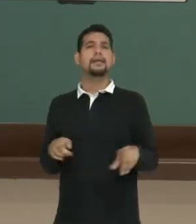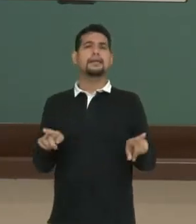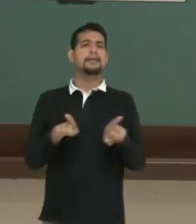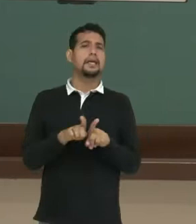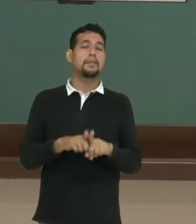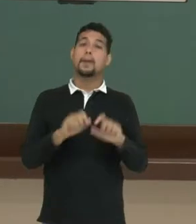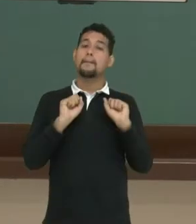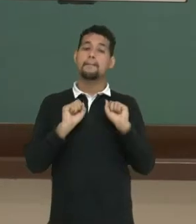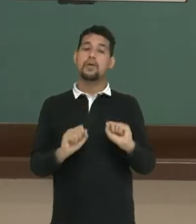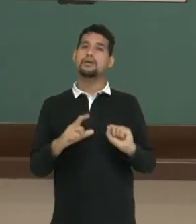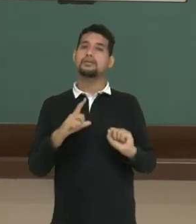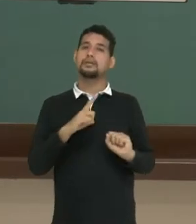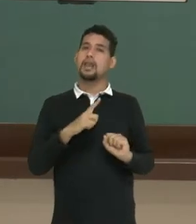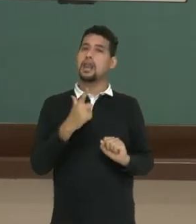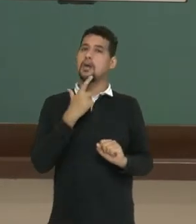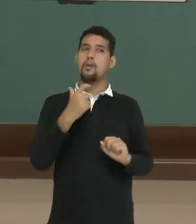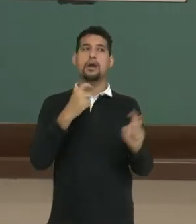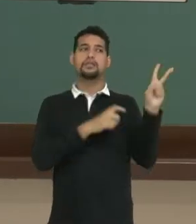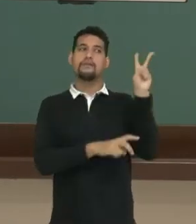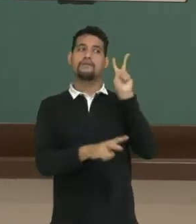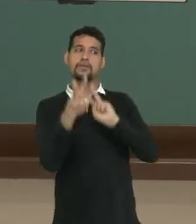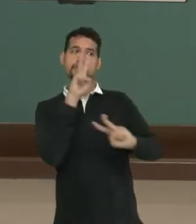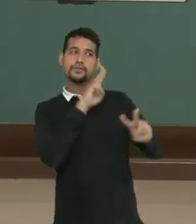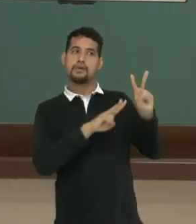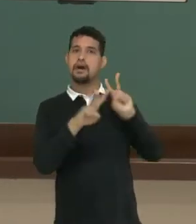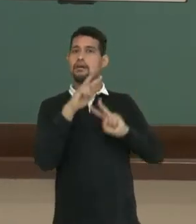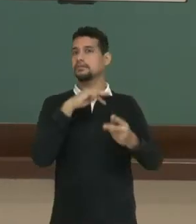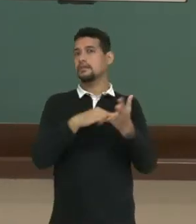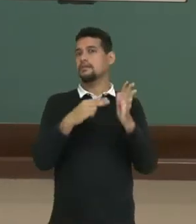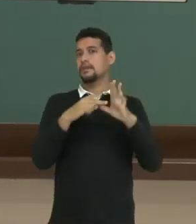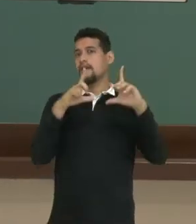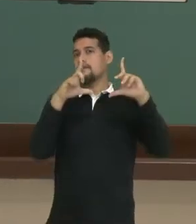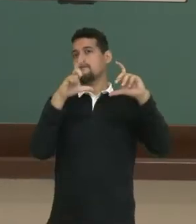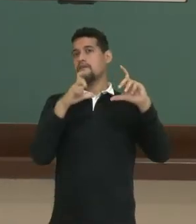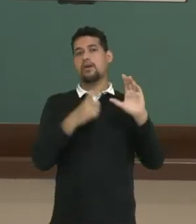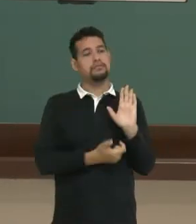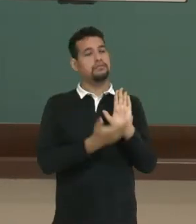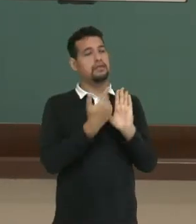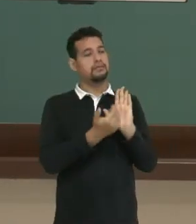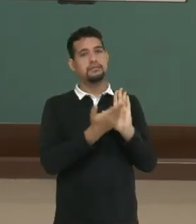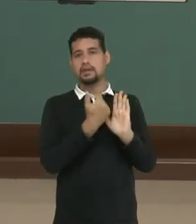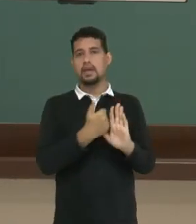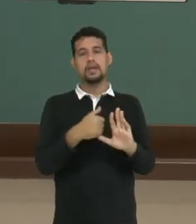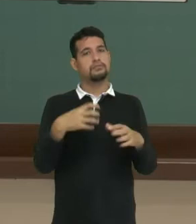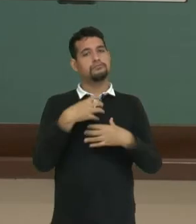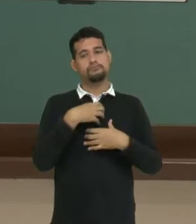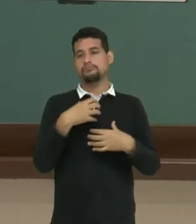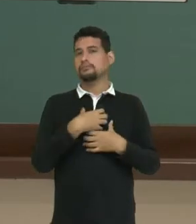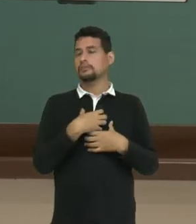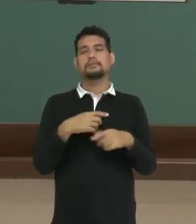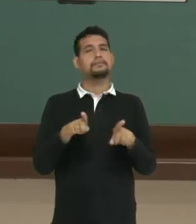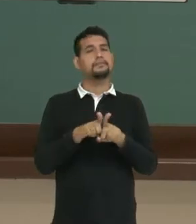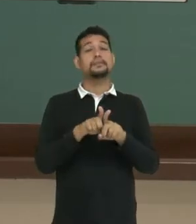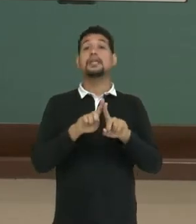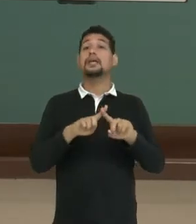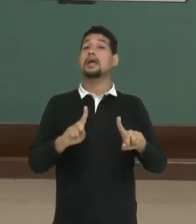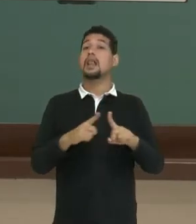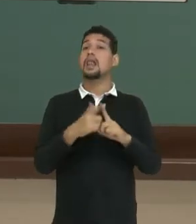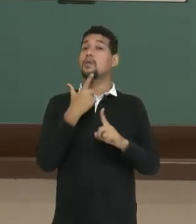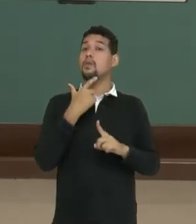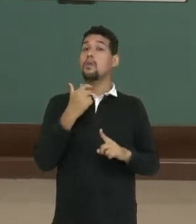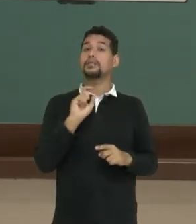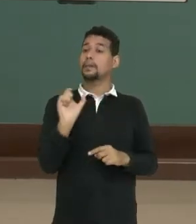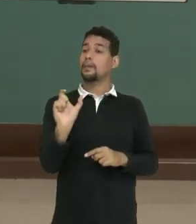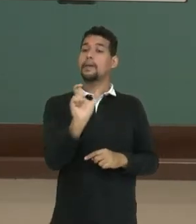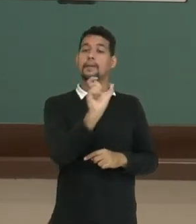se constituir de linguagem visual, que são as imagens, as ilustrações, o formato dos balões, e linguagem verbal, que